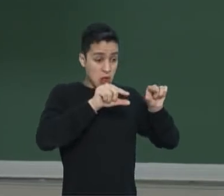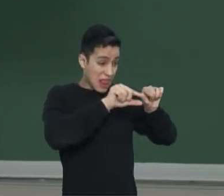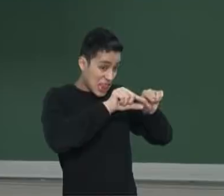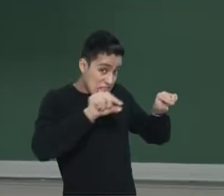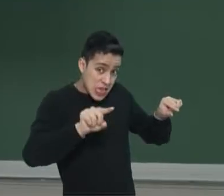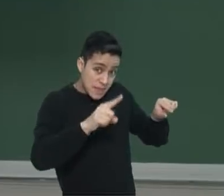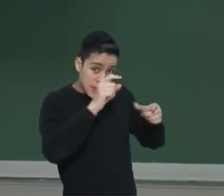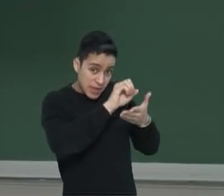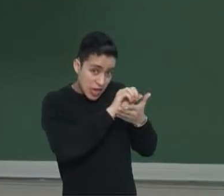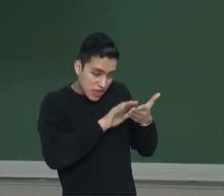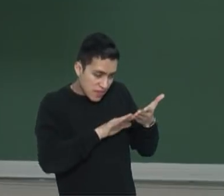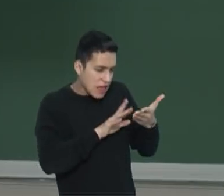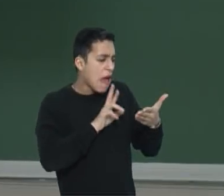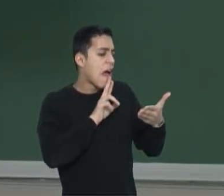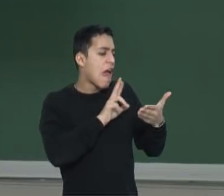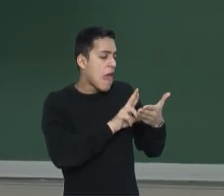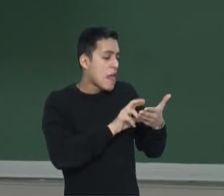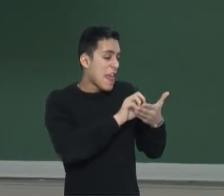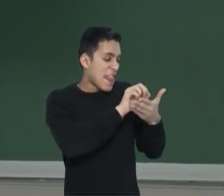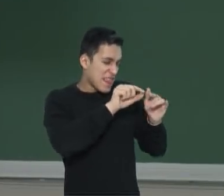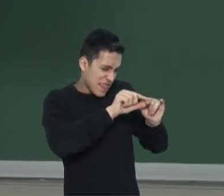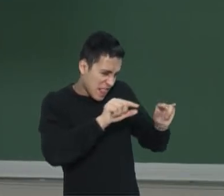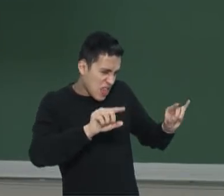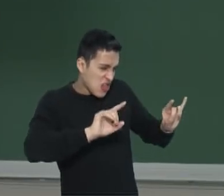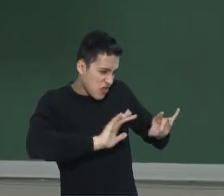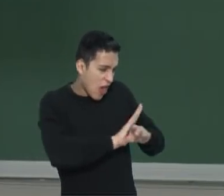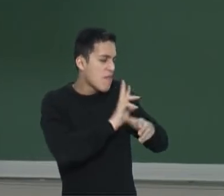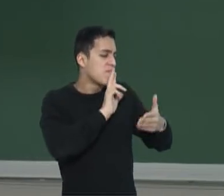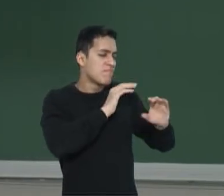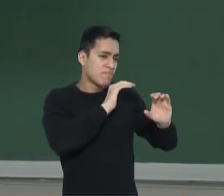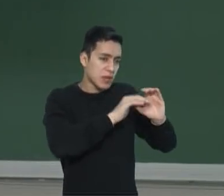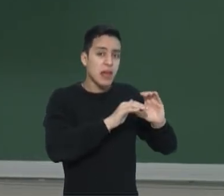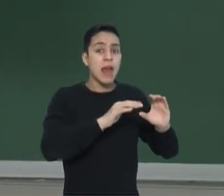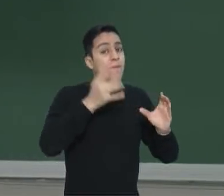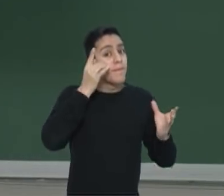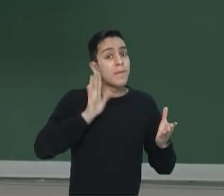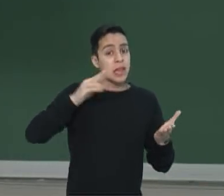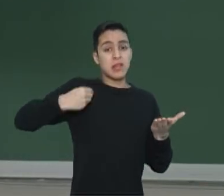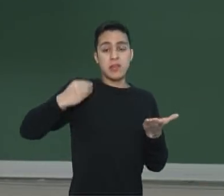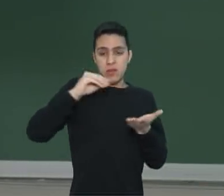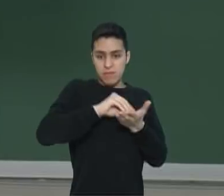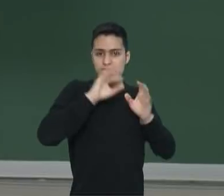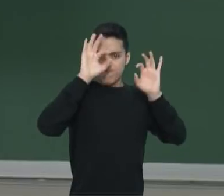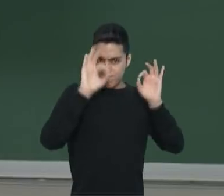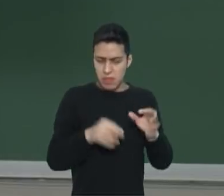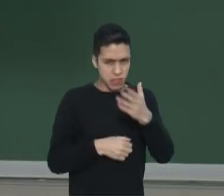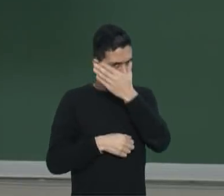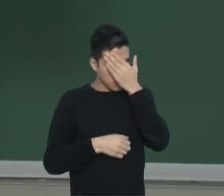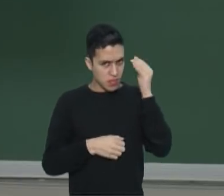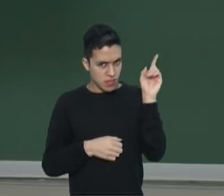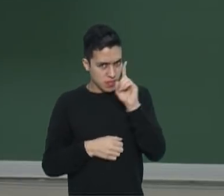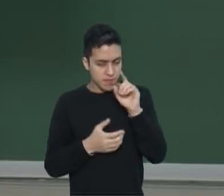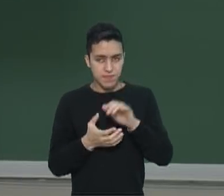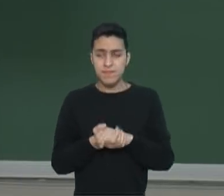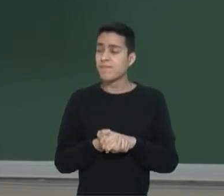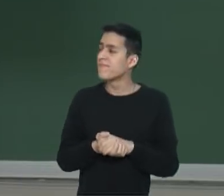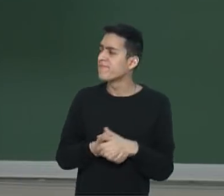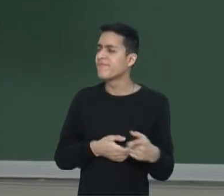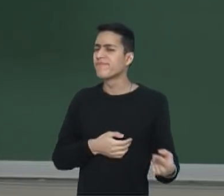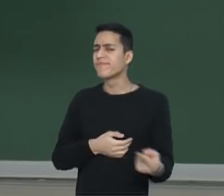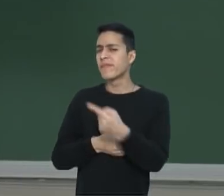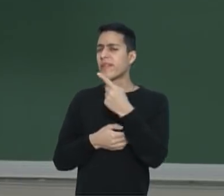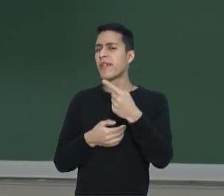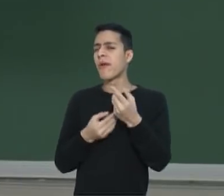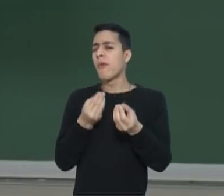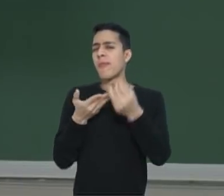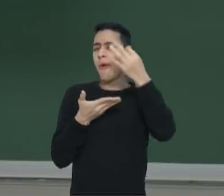atividade, responder a atividade, clicar para confirmar a presença na aula de hoje. Não esqueçam de fazer isso. Então vamos à correção da nossa atividade